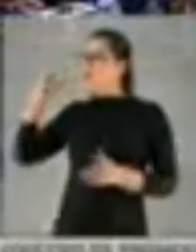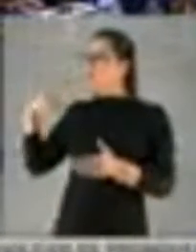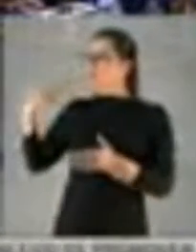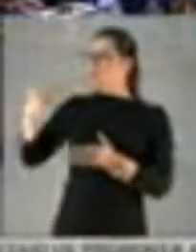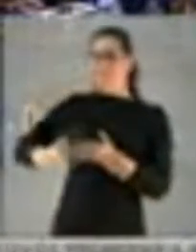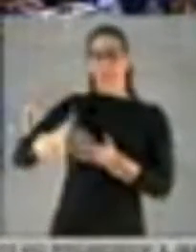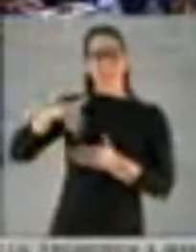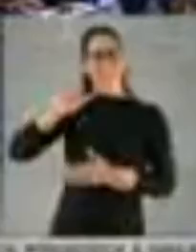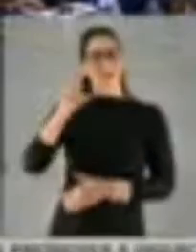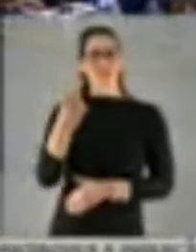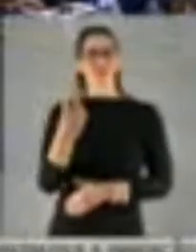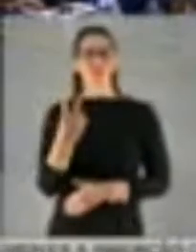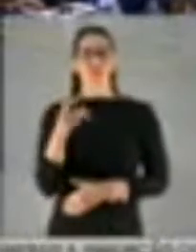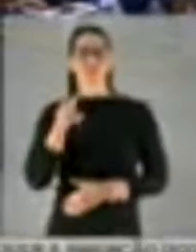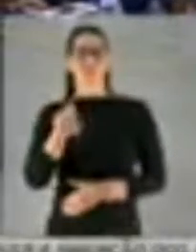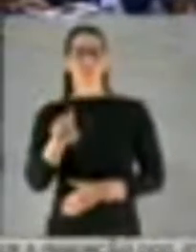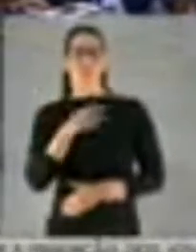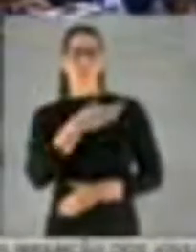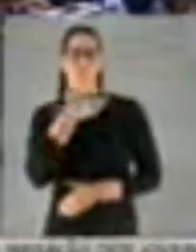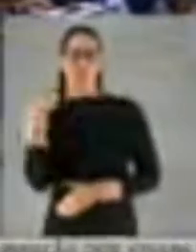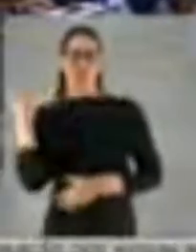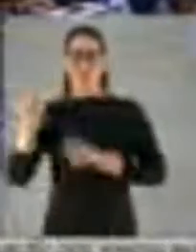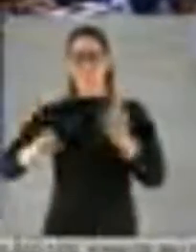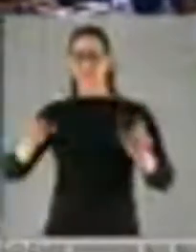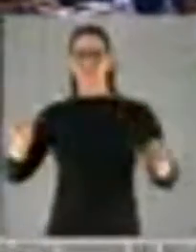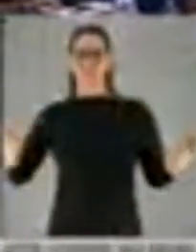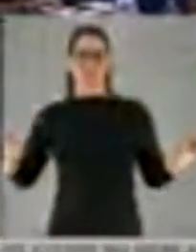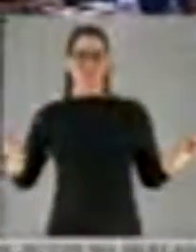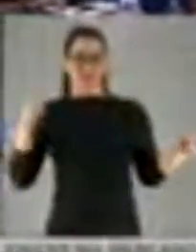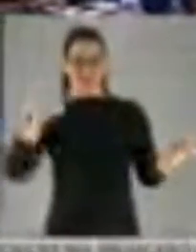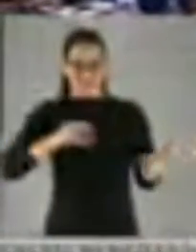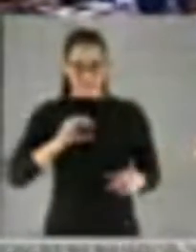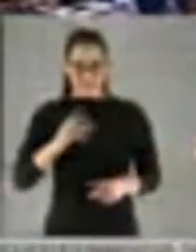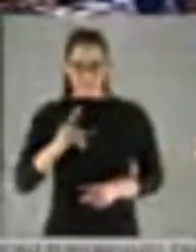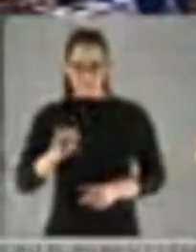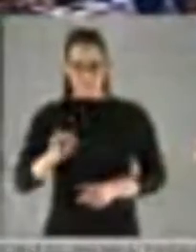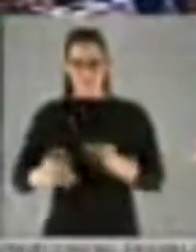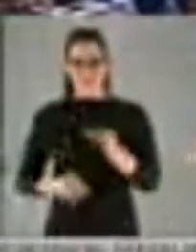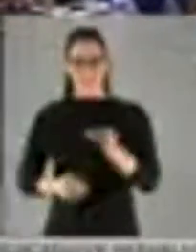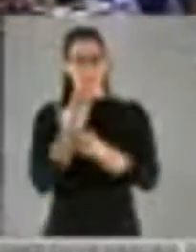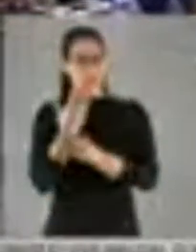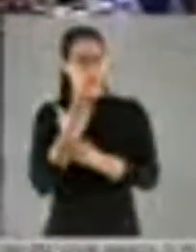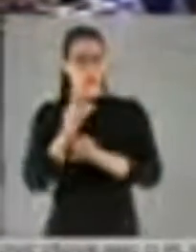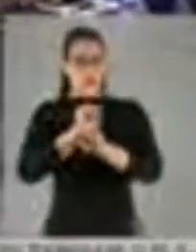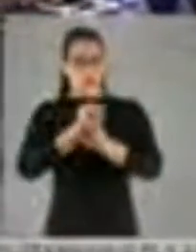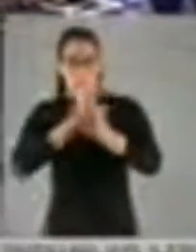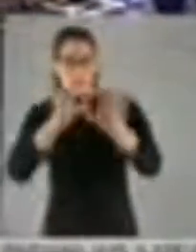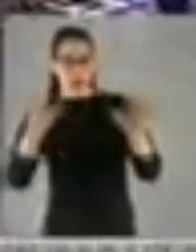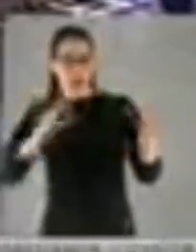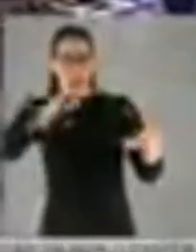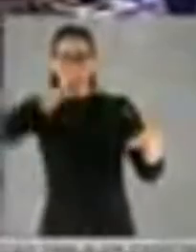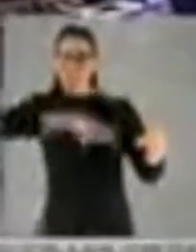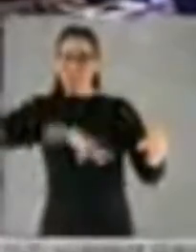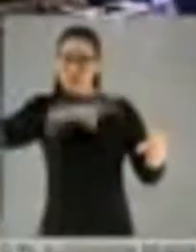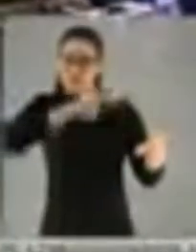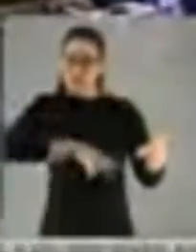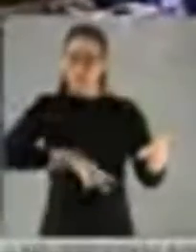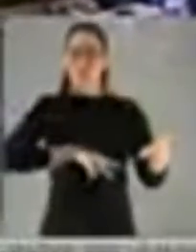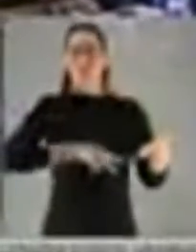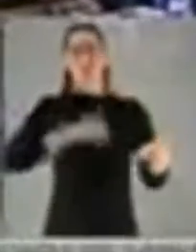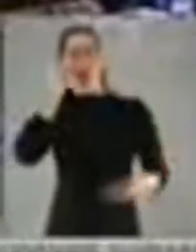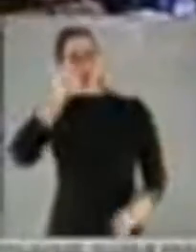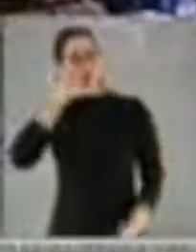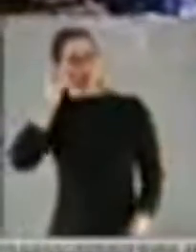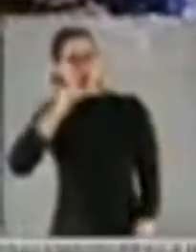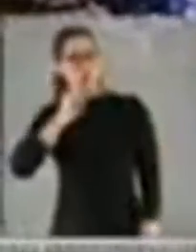CPI foi instalada com base e parâmetros bastante claros. Foi lida pelo presidente da Casa, senador Rodrigo Pacheco, e ela